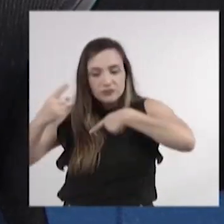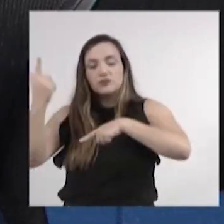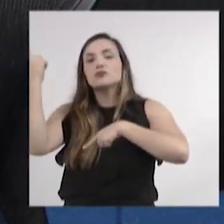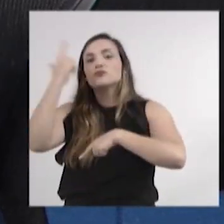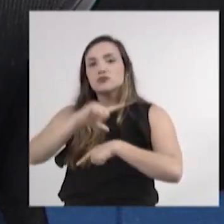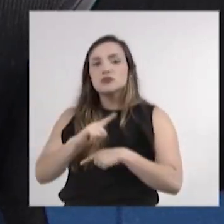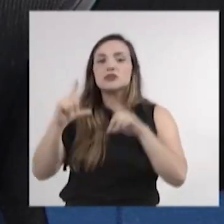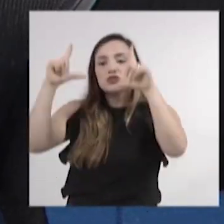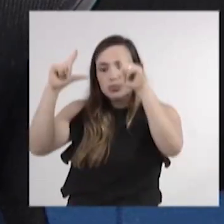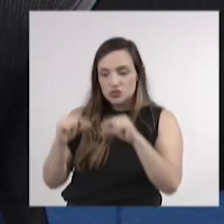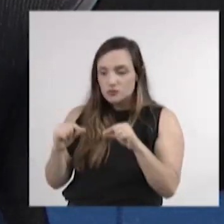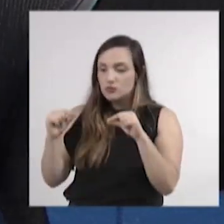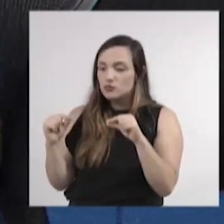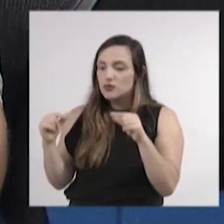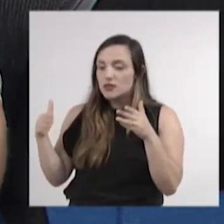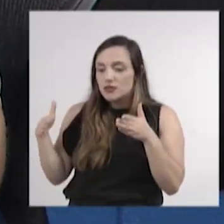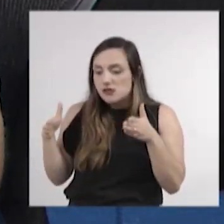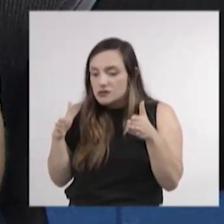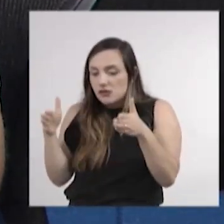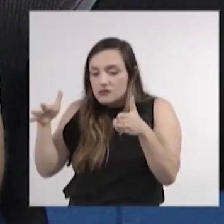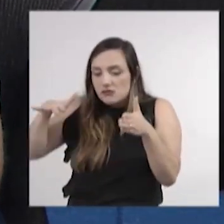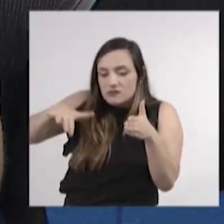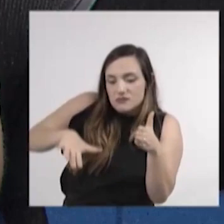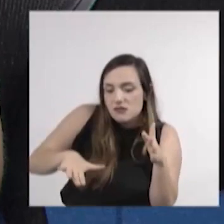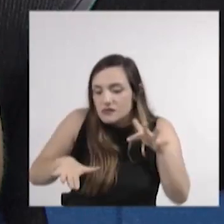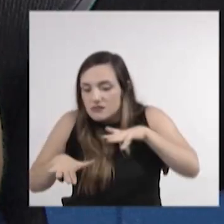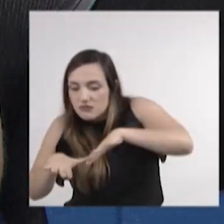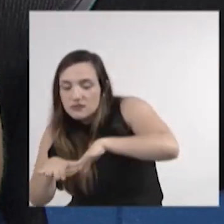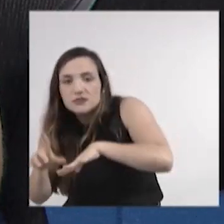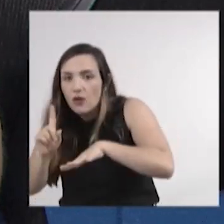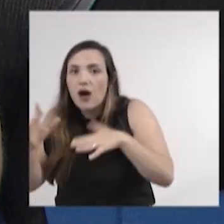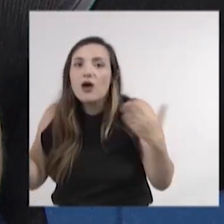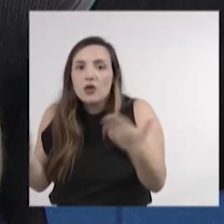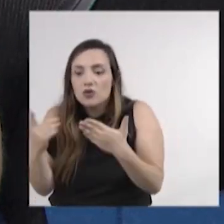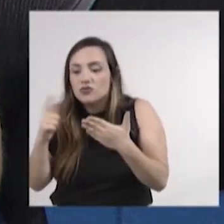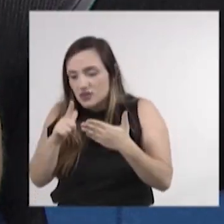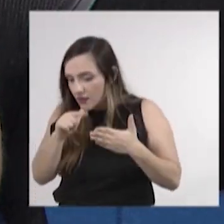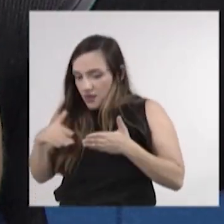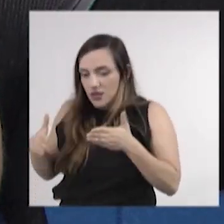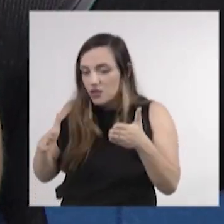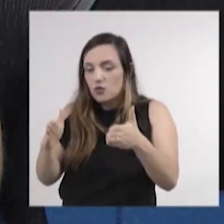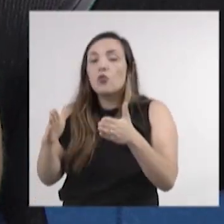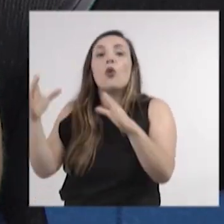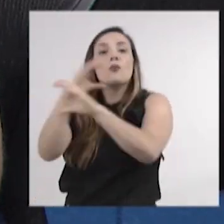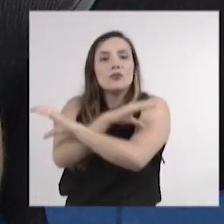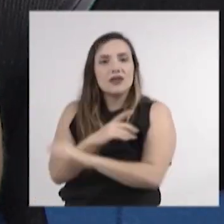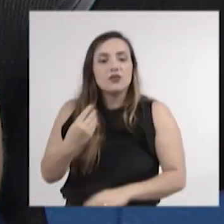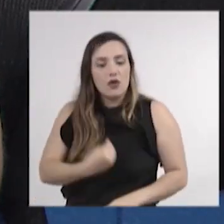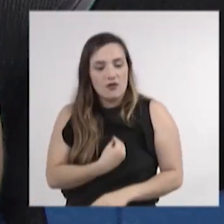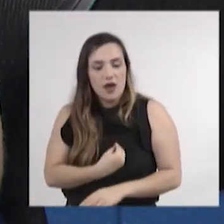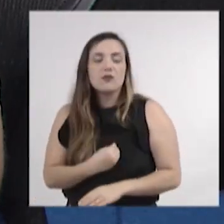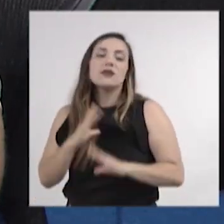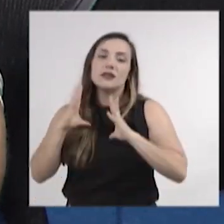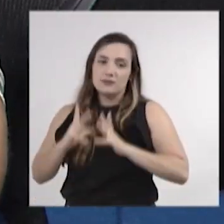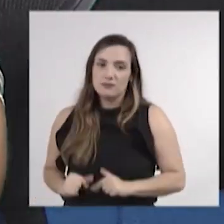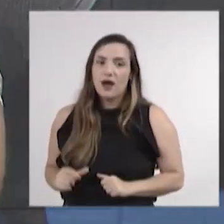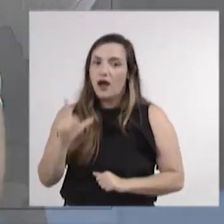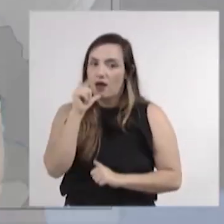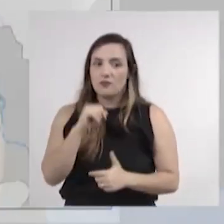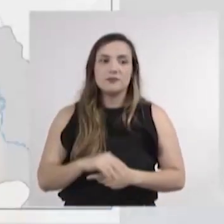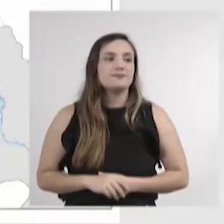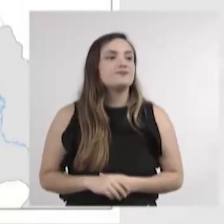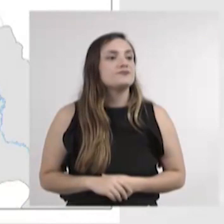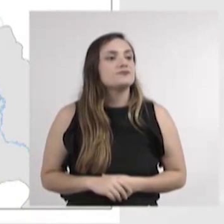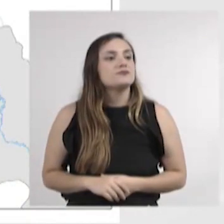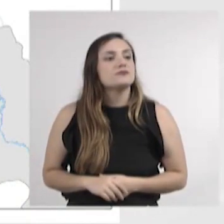marginal, do monitoramento da erosão marginal, eles também já conseguem fazer o monitoramento dos sedimentos da área de drenagem. Em termos